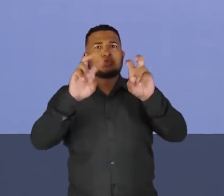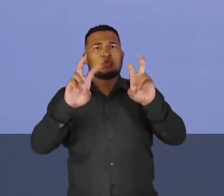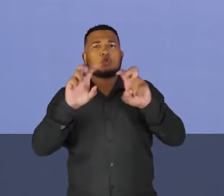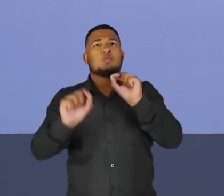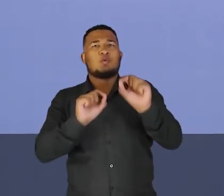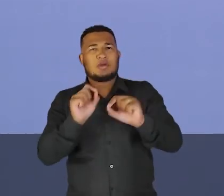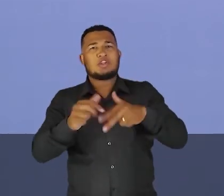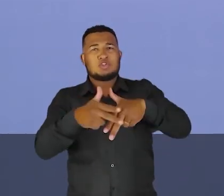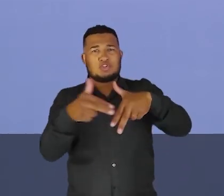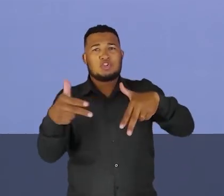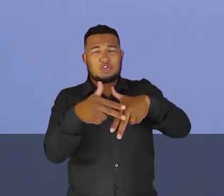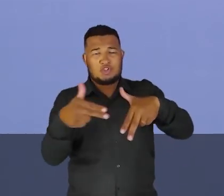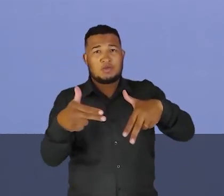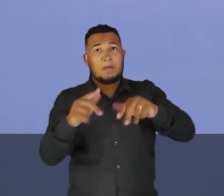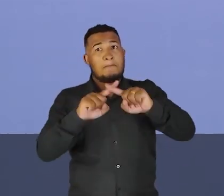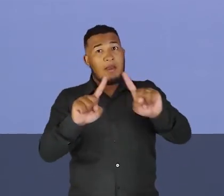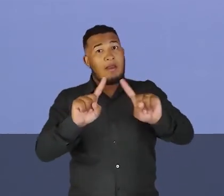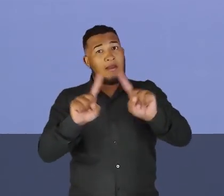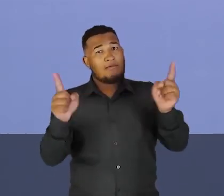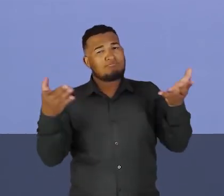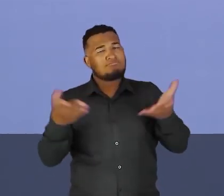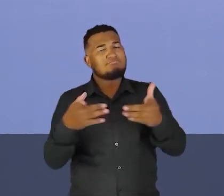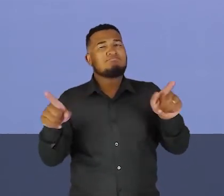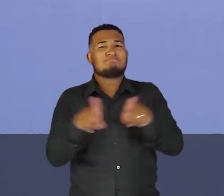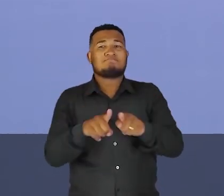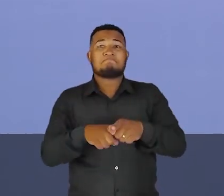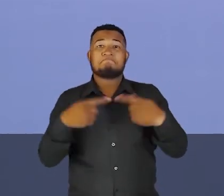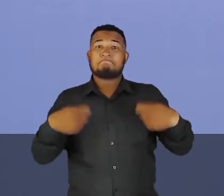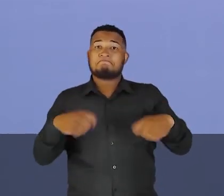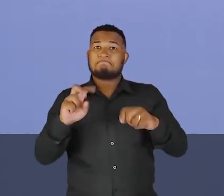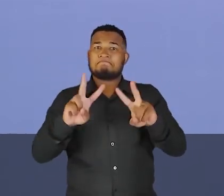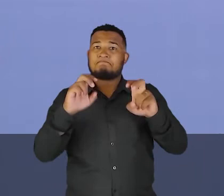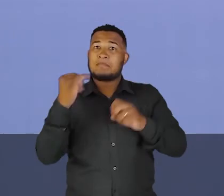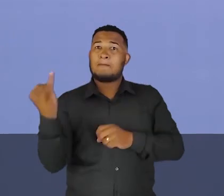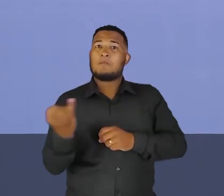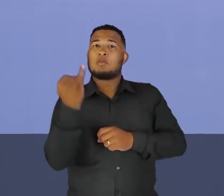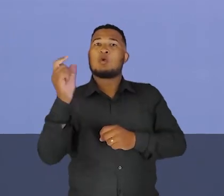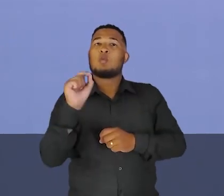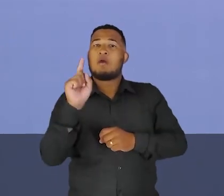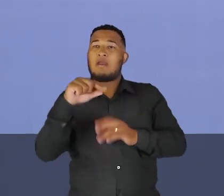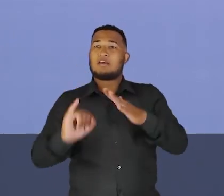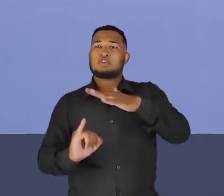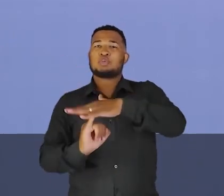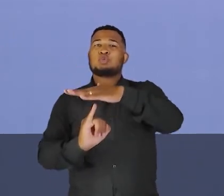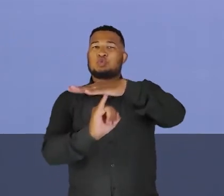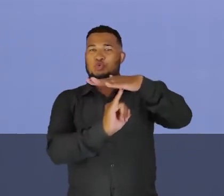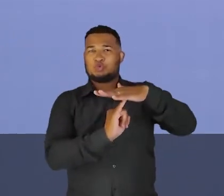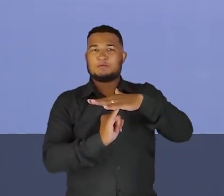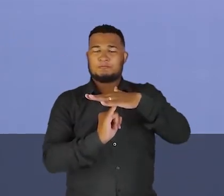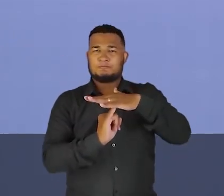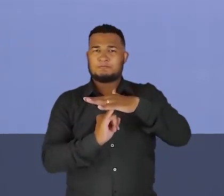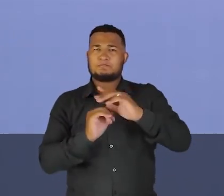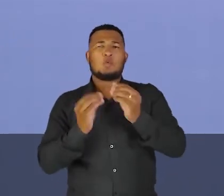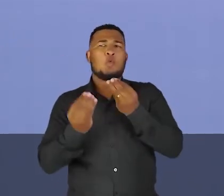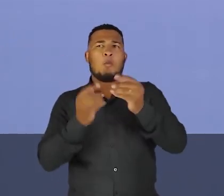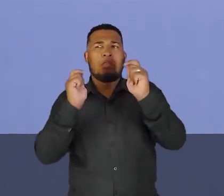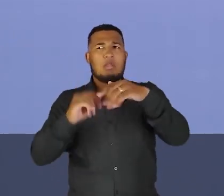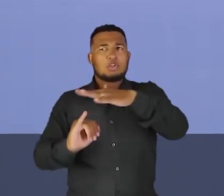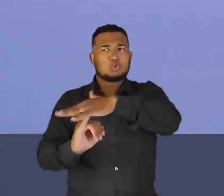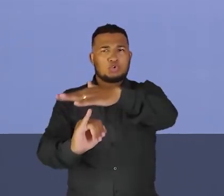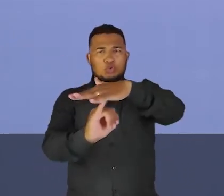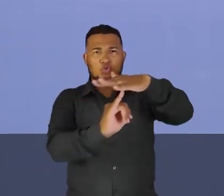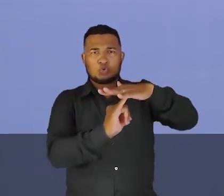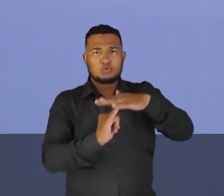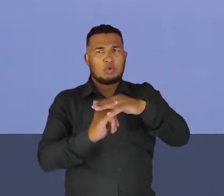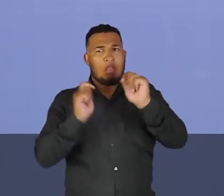sobre isso, né? Agora a gente precisa abordar uma outra questão também muito importante, que são as instituições, né? Como que as instituições, elas